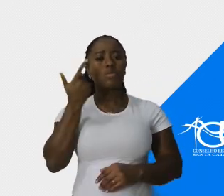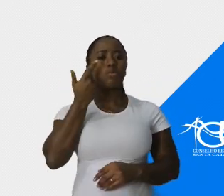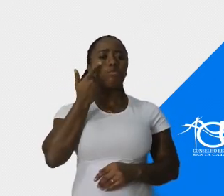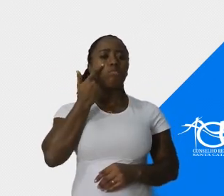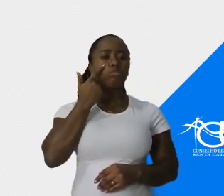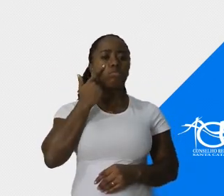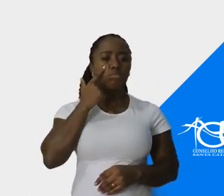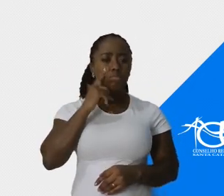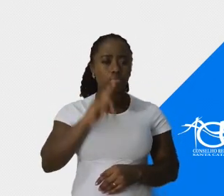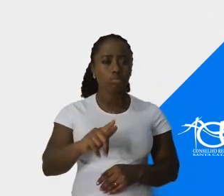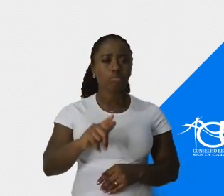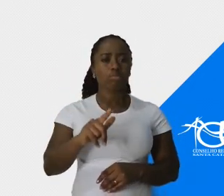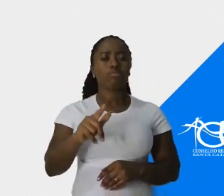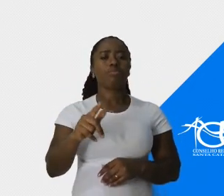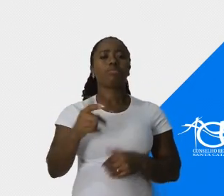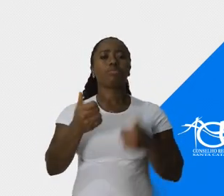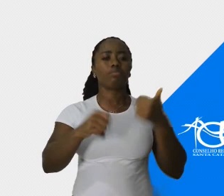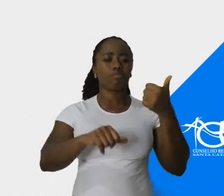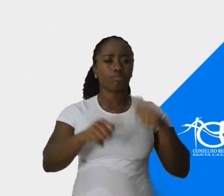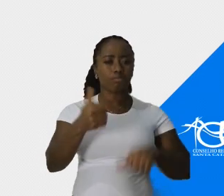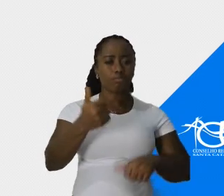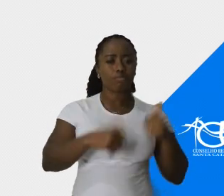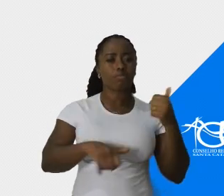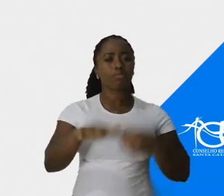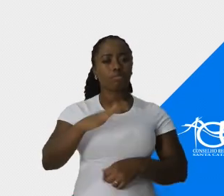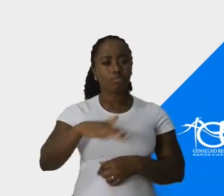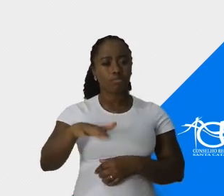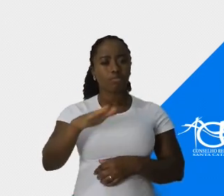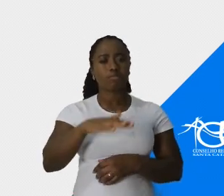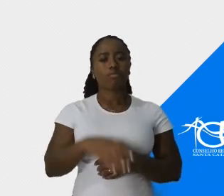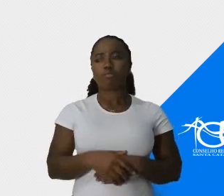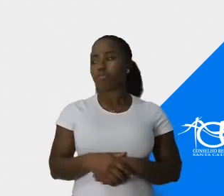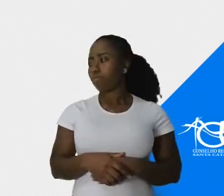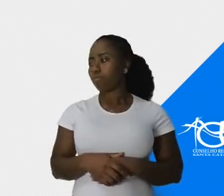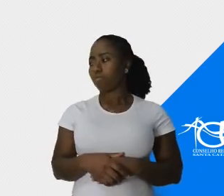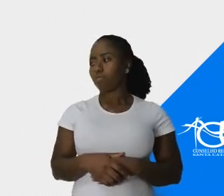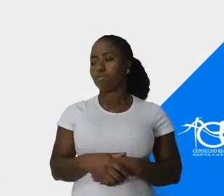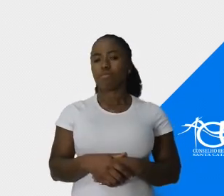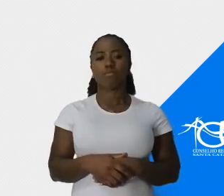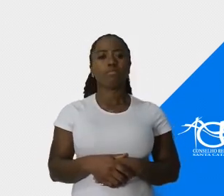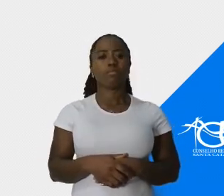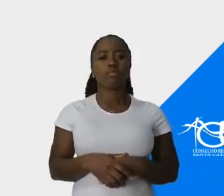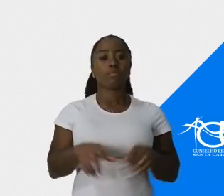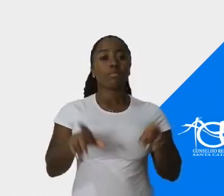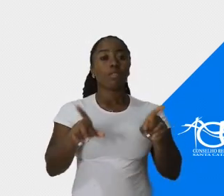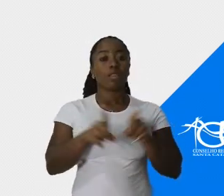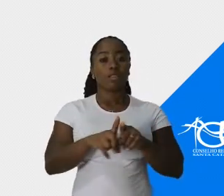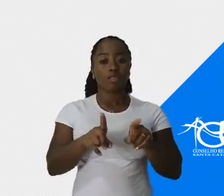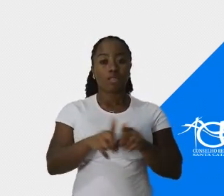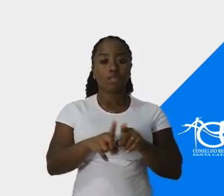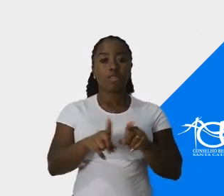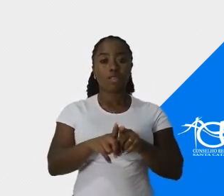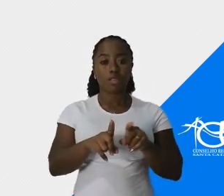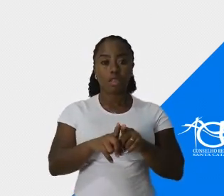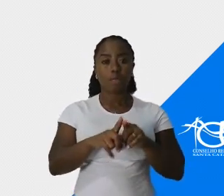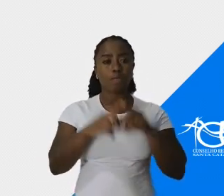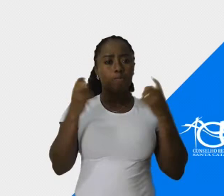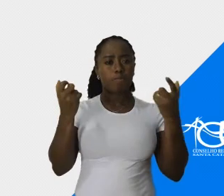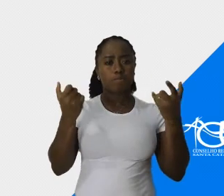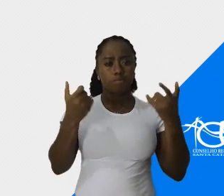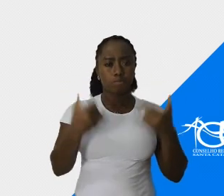Por último, até um aspecto que foi levantado ontem pela Sabrina, inclusive no na abertura deste